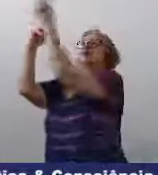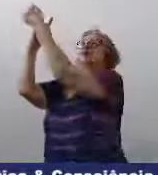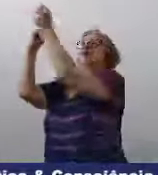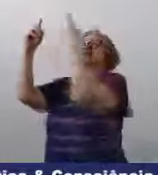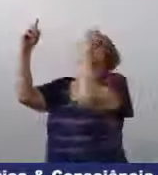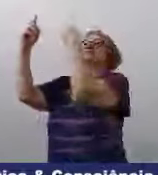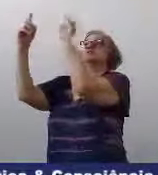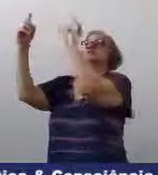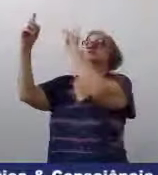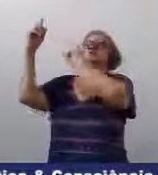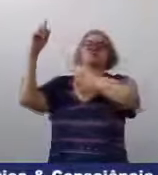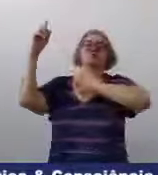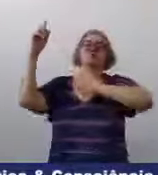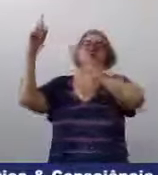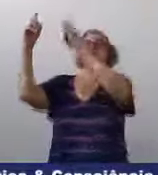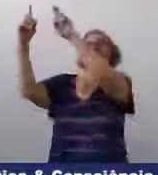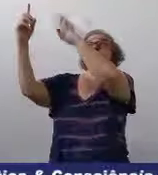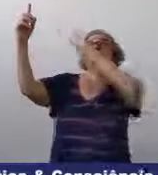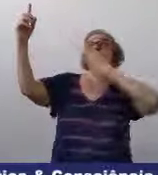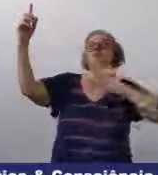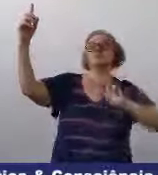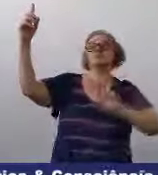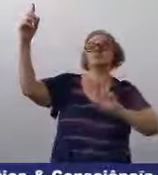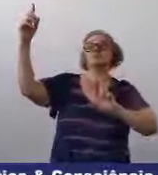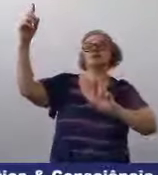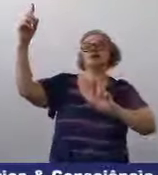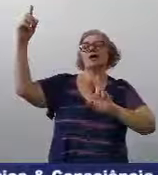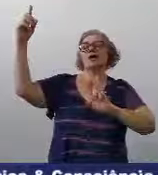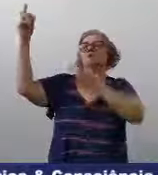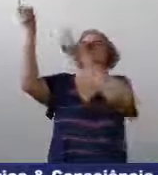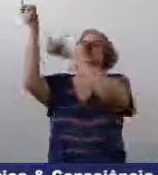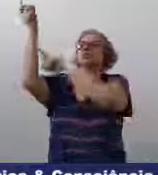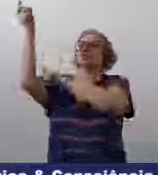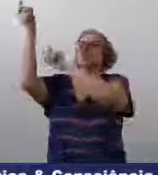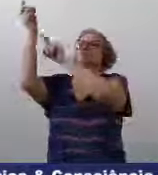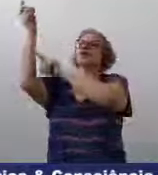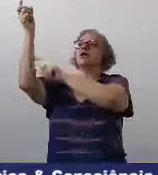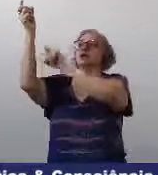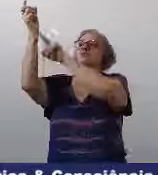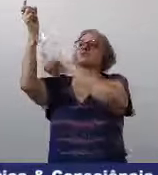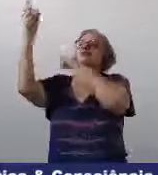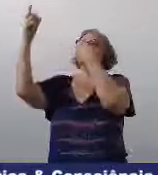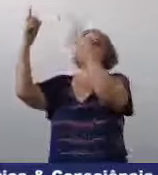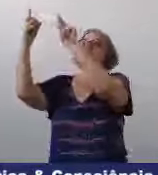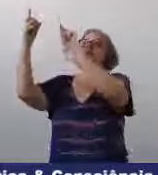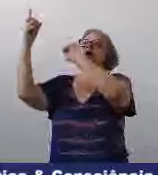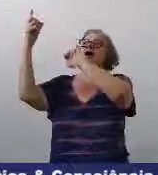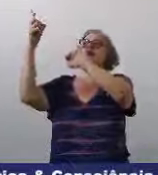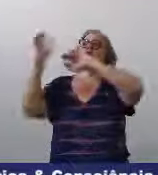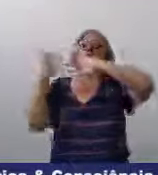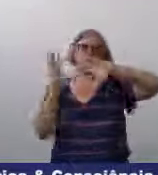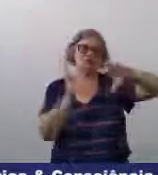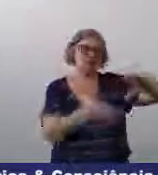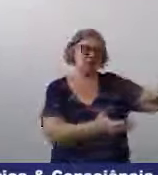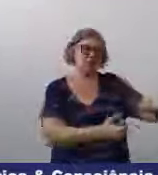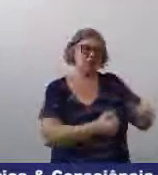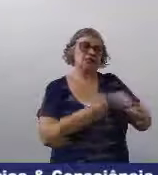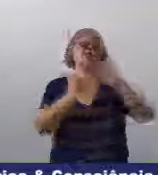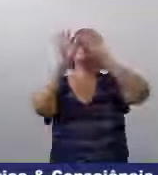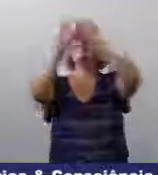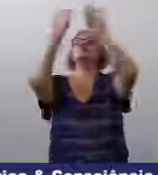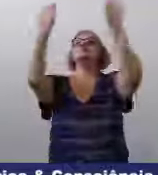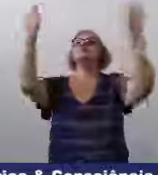santificado seja o vosso nome, venha a nós o vosso reino, seja feita a vossa